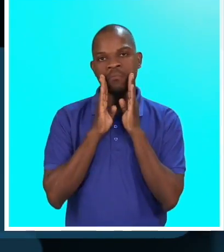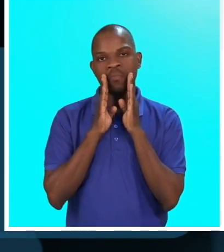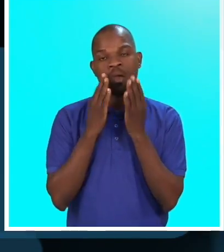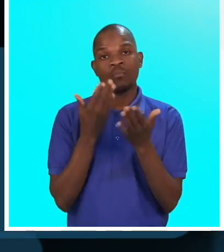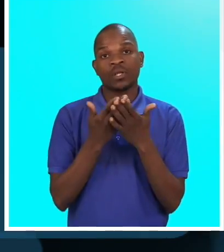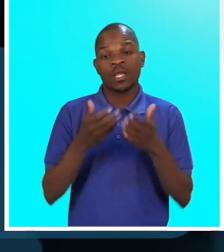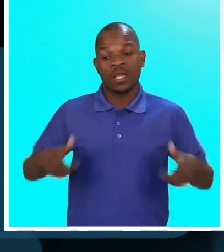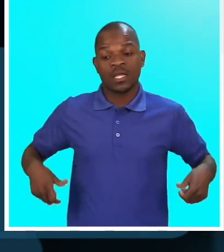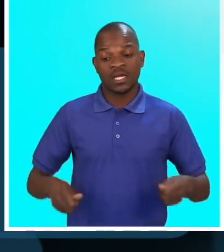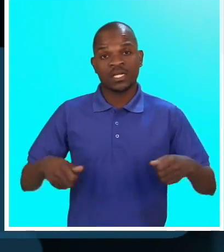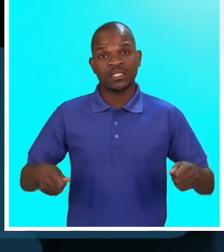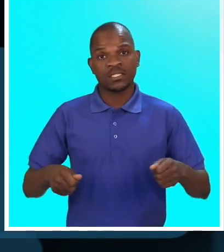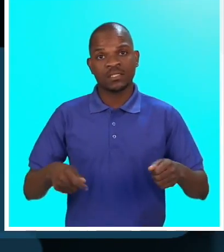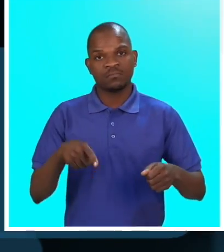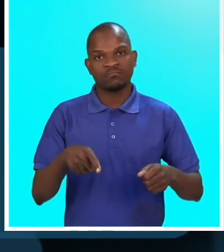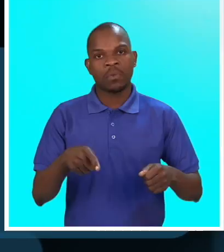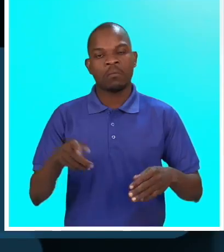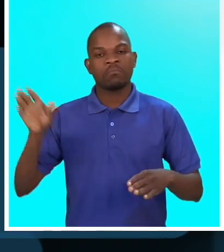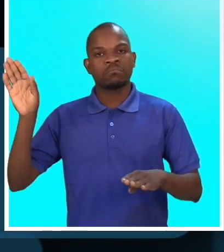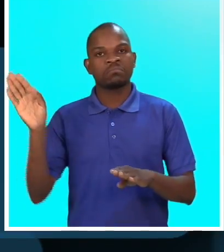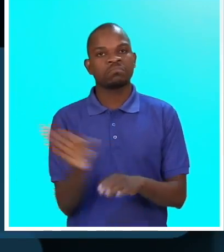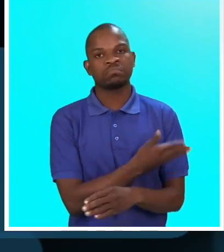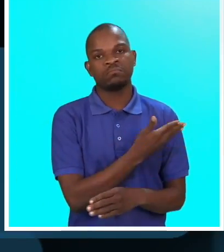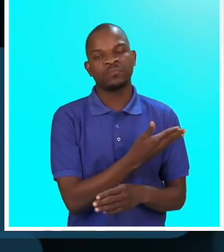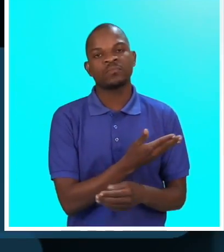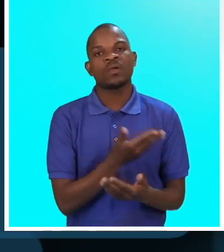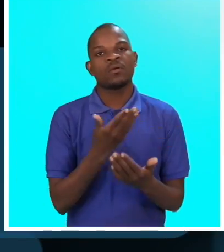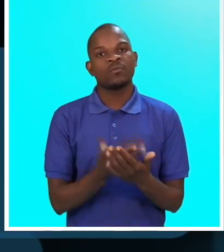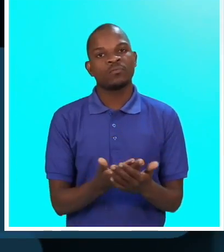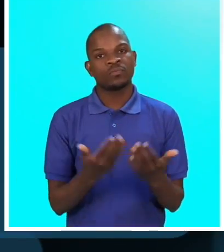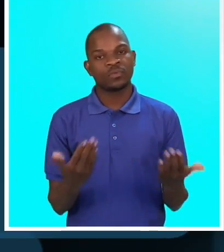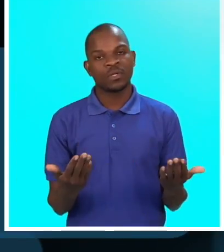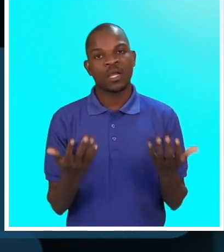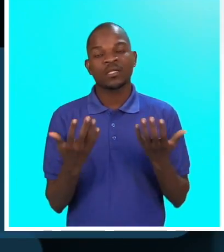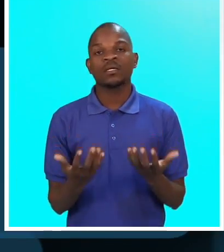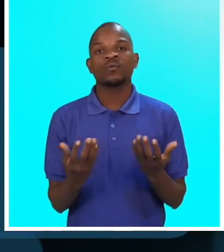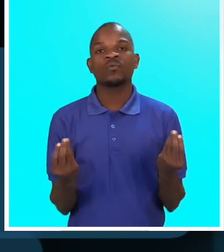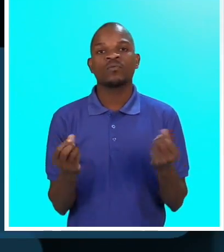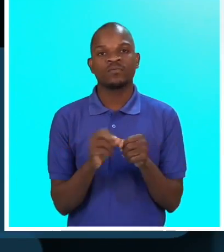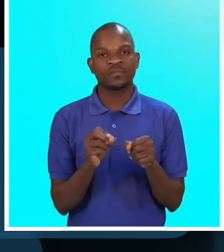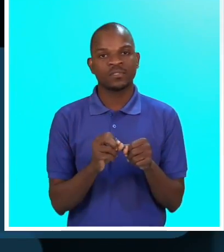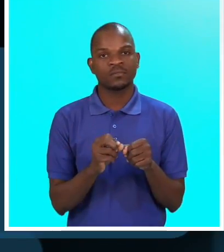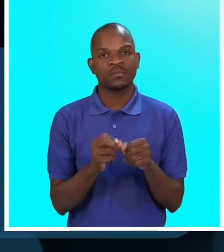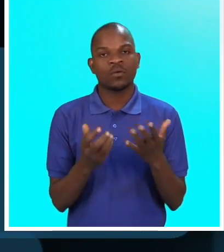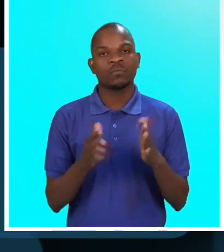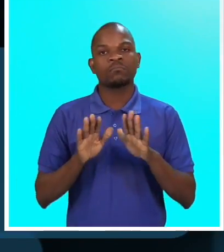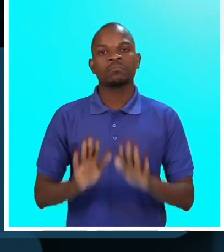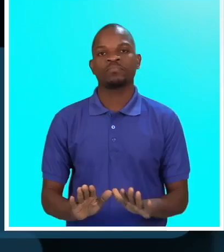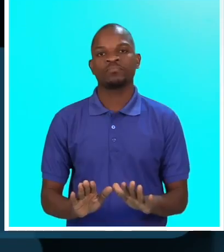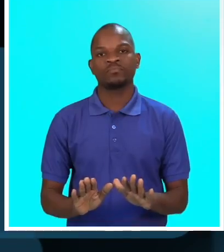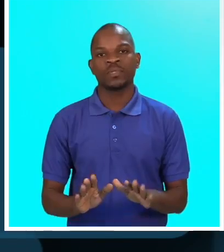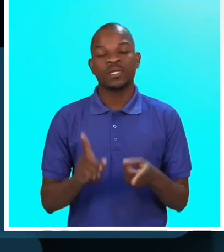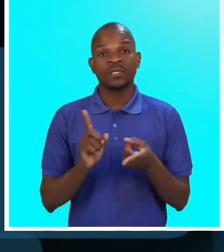Infelizmente, digo, as cadeiras de rodas foram banidas. Então,